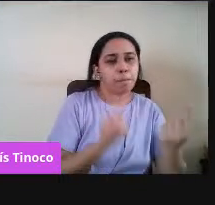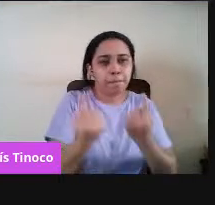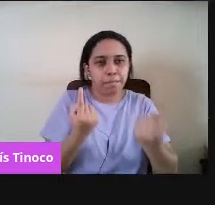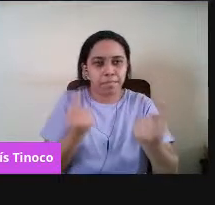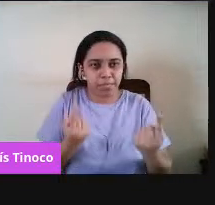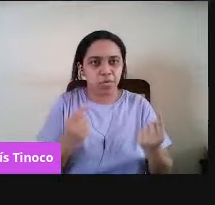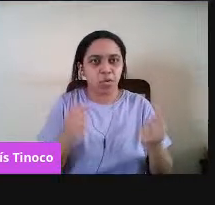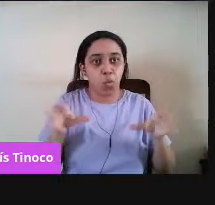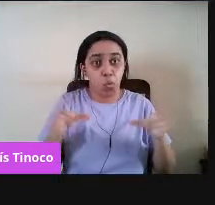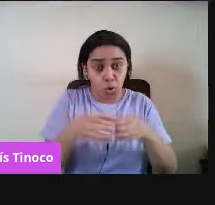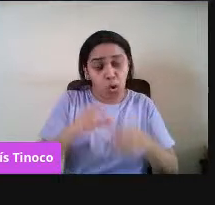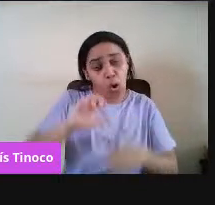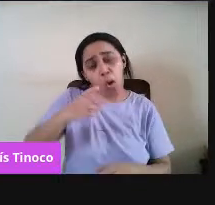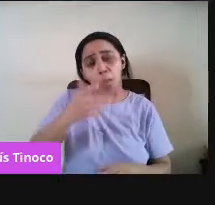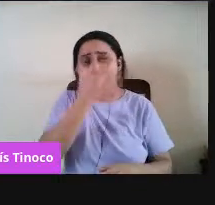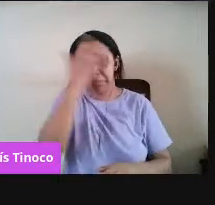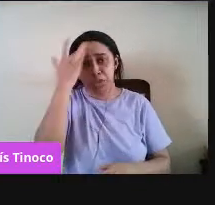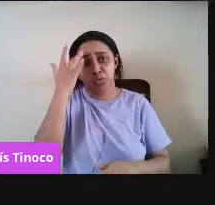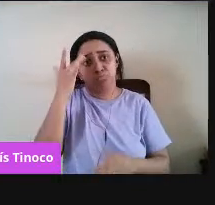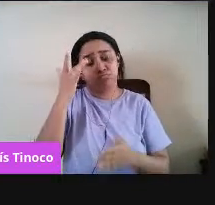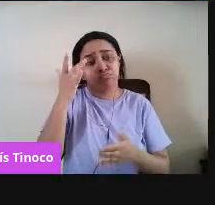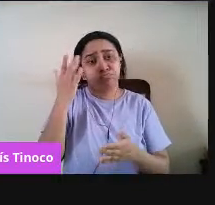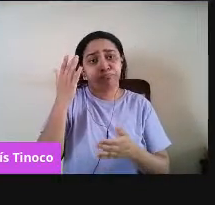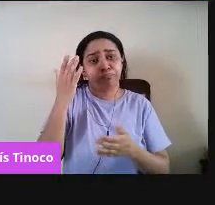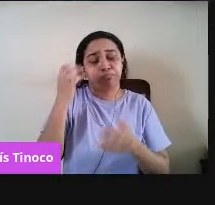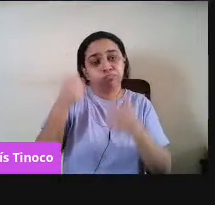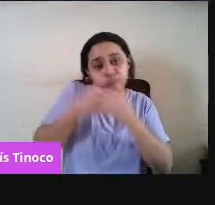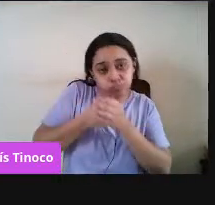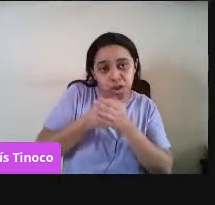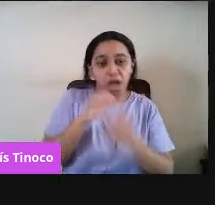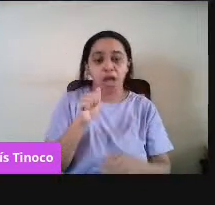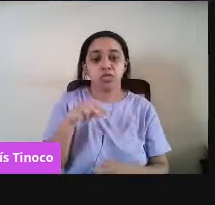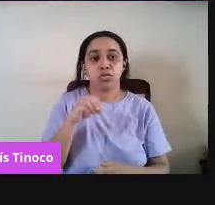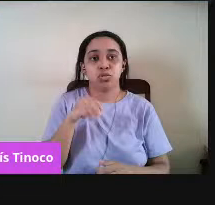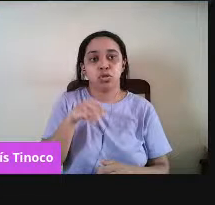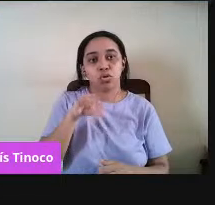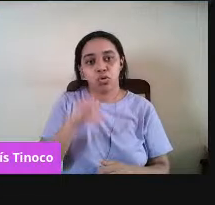pode exprimir PDV singulares ou coletivos, originais ou